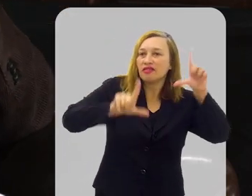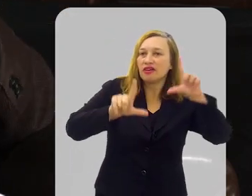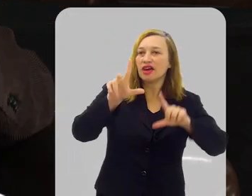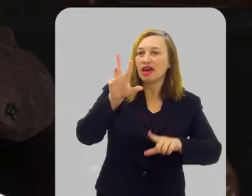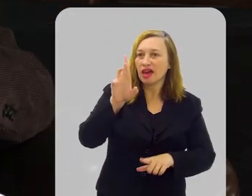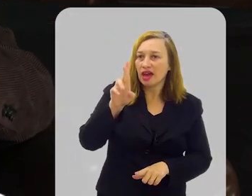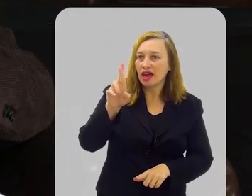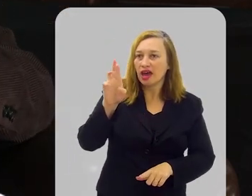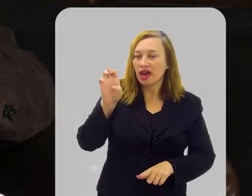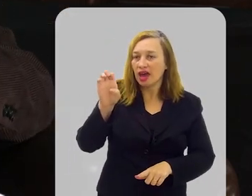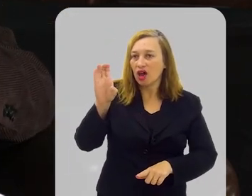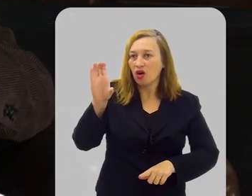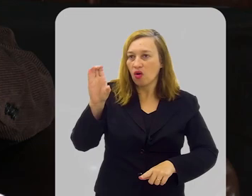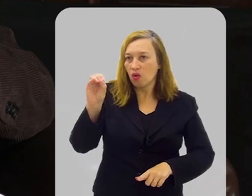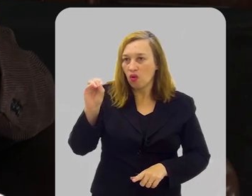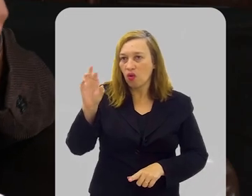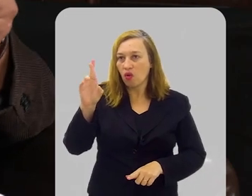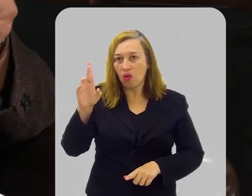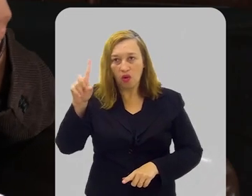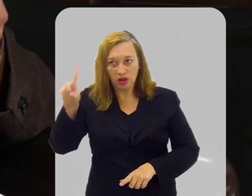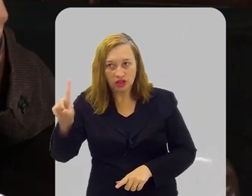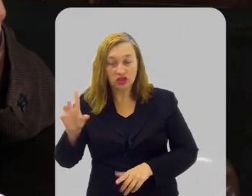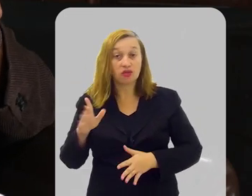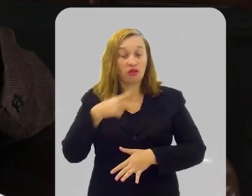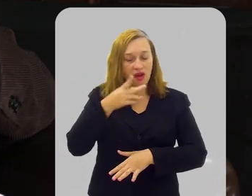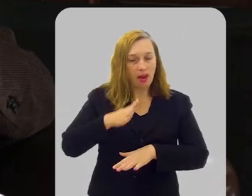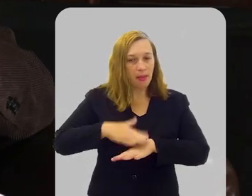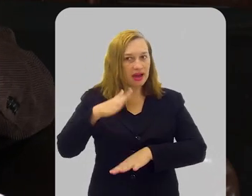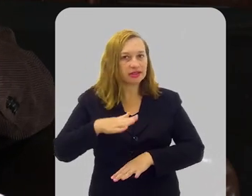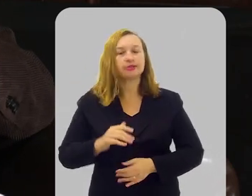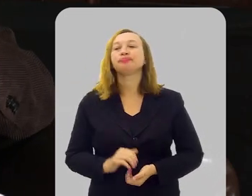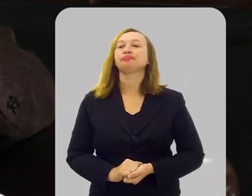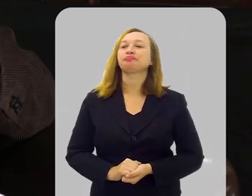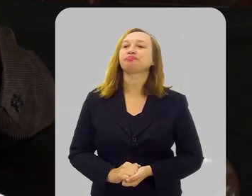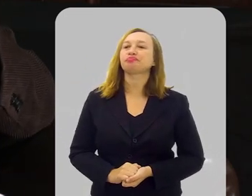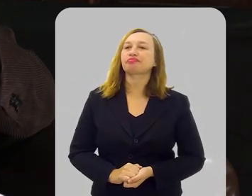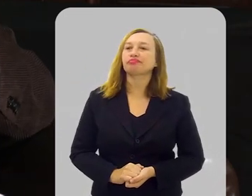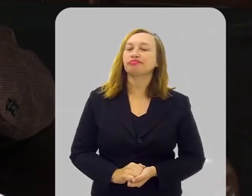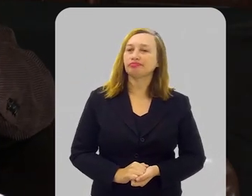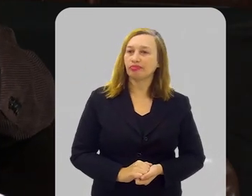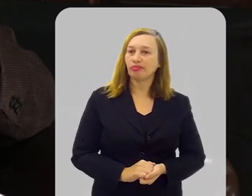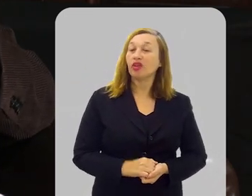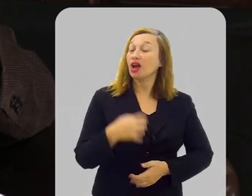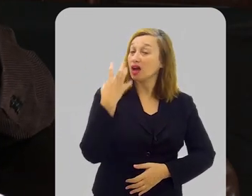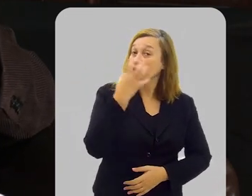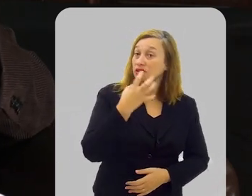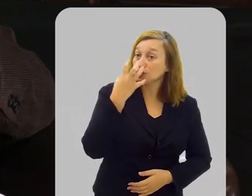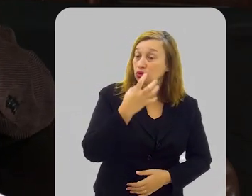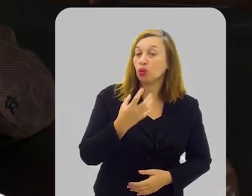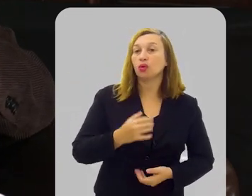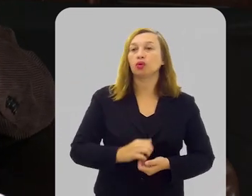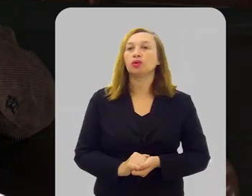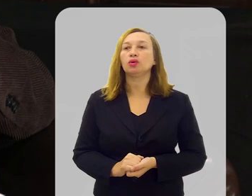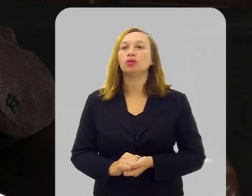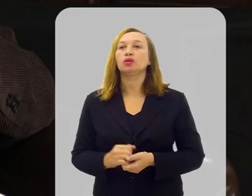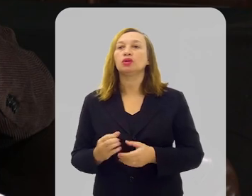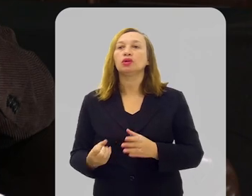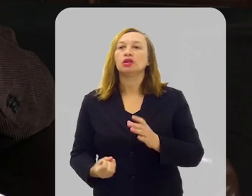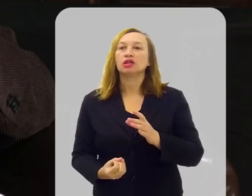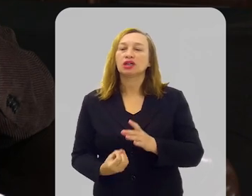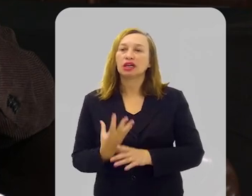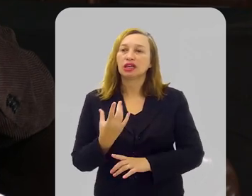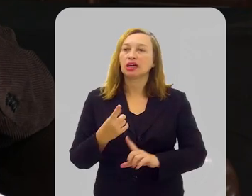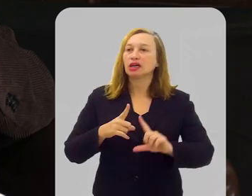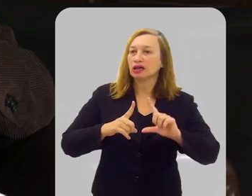seu coração, sucesso total. Para com isso, deixa eu falar mais. Quero falar dele, tá? Olha, é cantor, compositor,